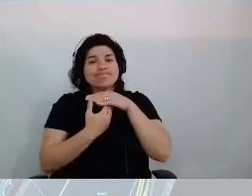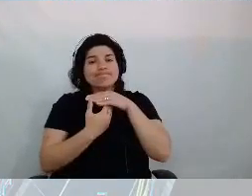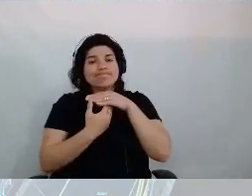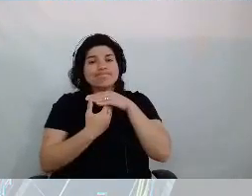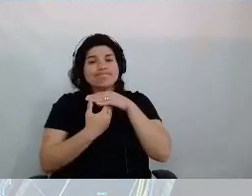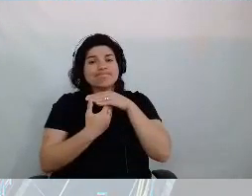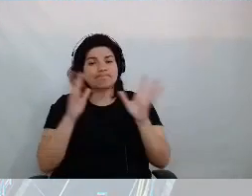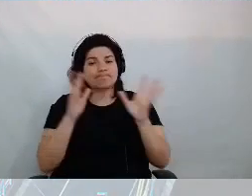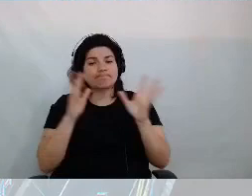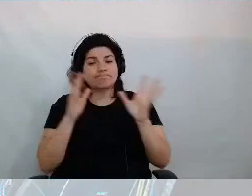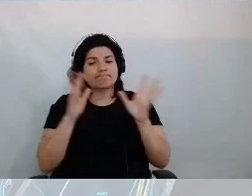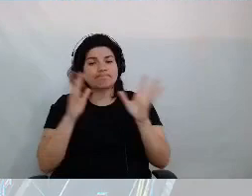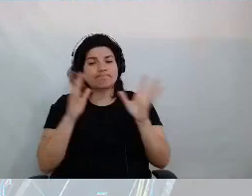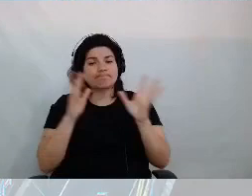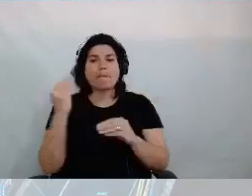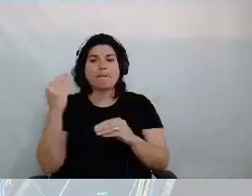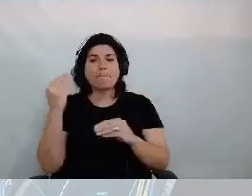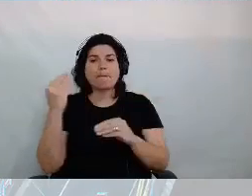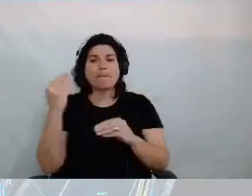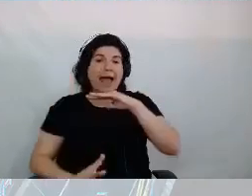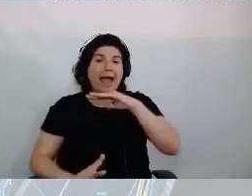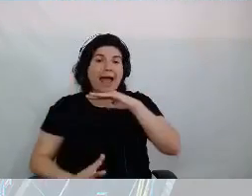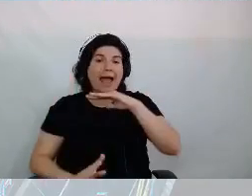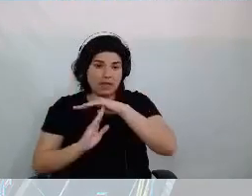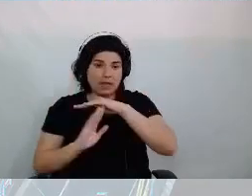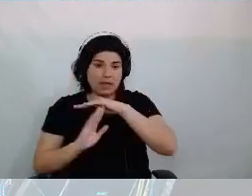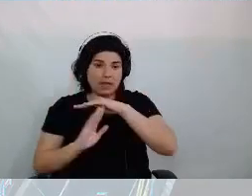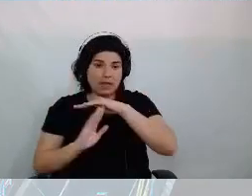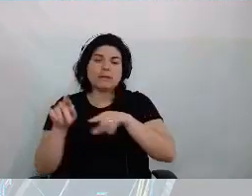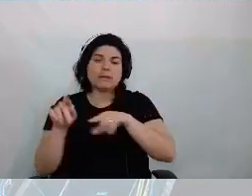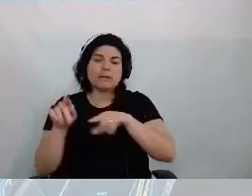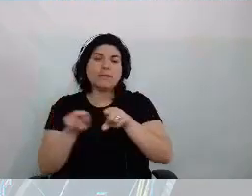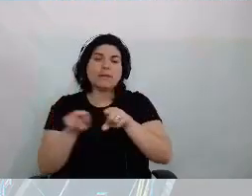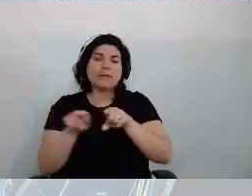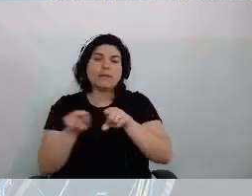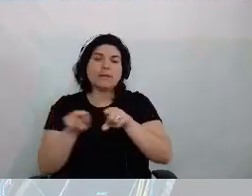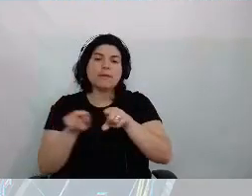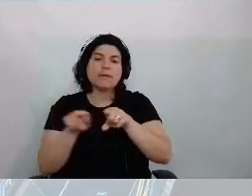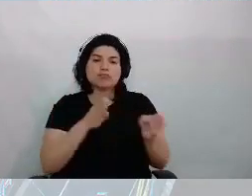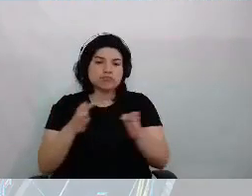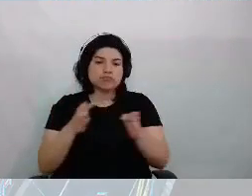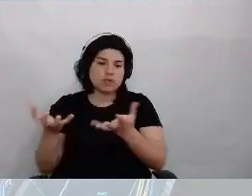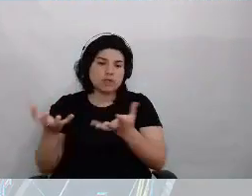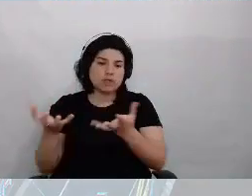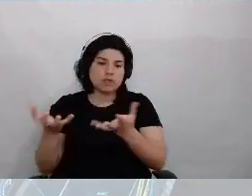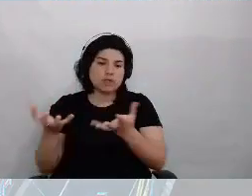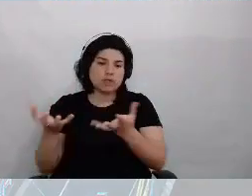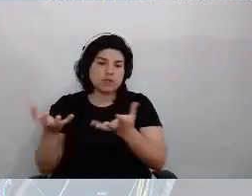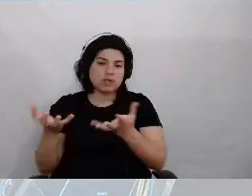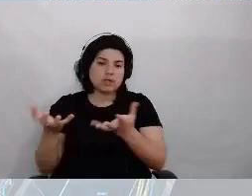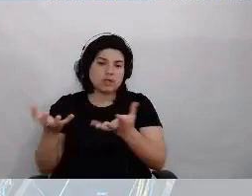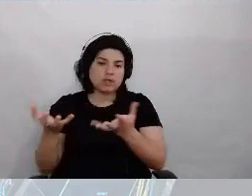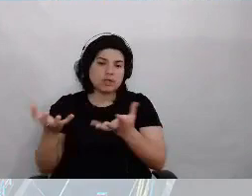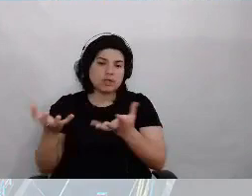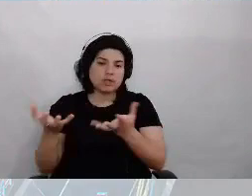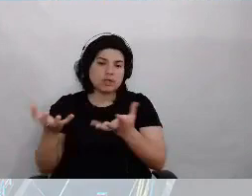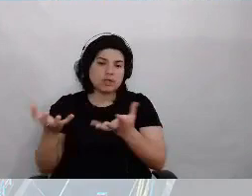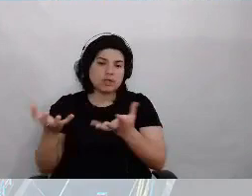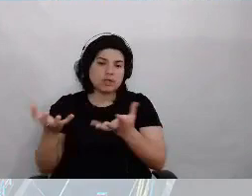da carga máxima e eu falo quantos steps que eu quero subir. E aí, então, aqui já uma dica